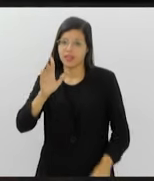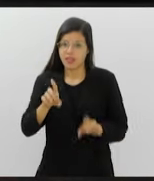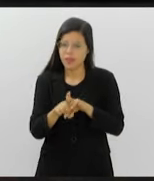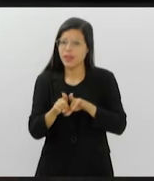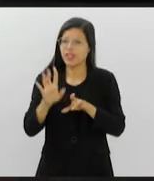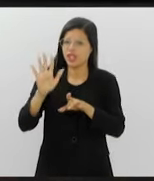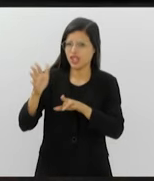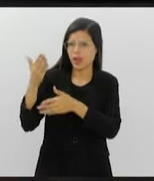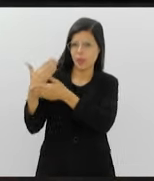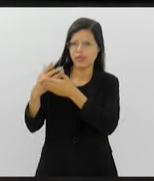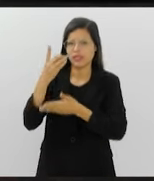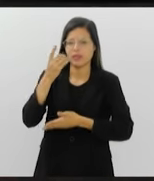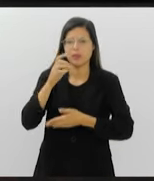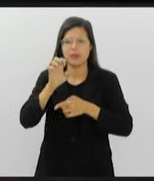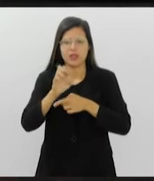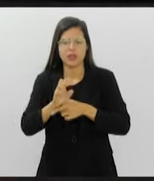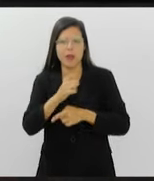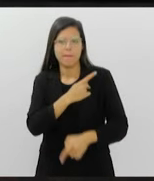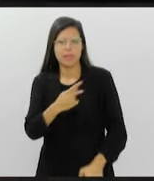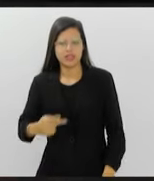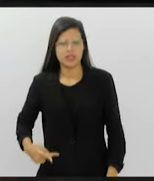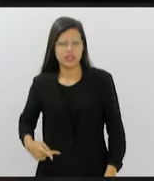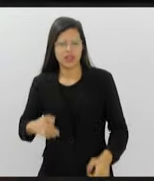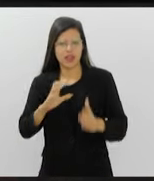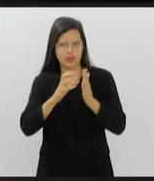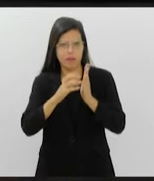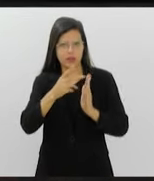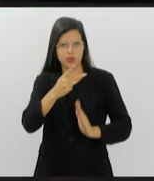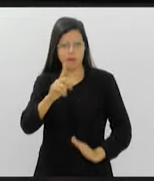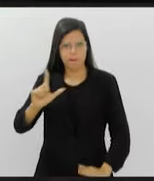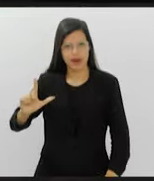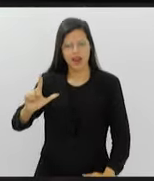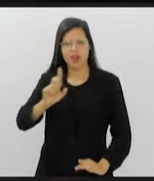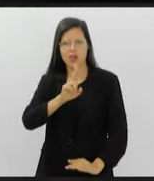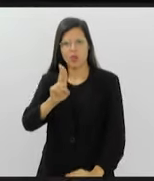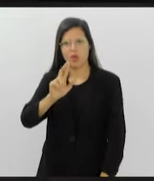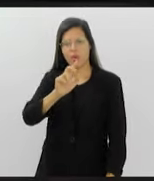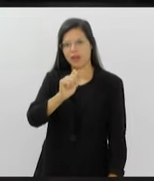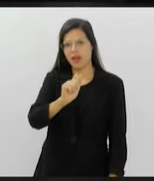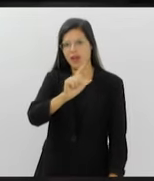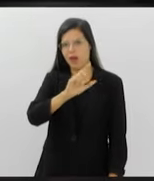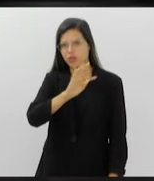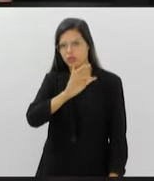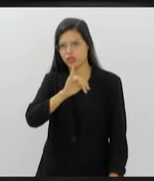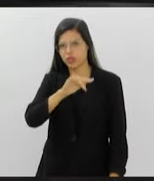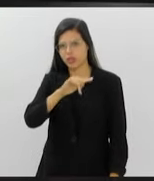nessa casa, presidente do PL, Altineu Cortes. Seja sempre bem-vindo a este parlamento.